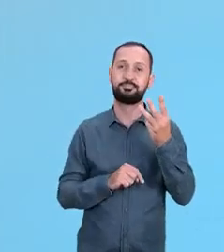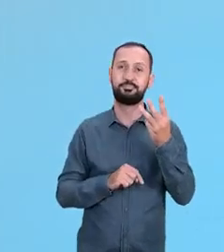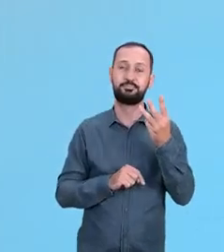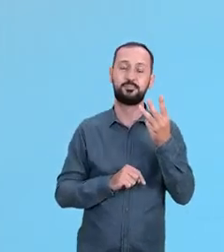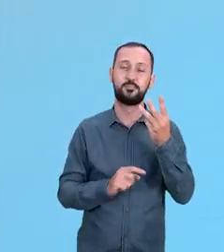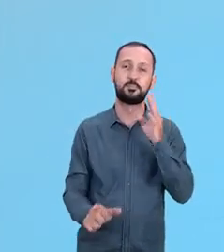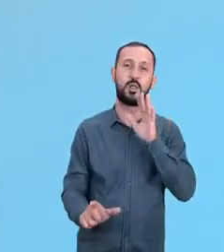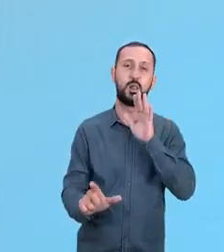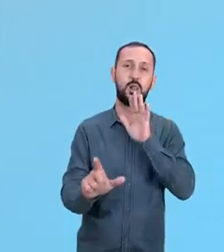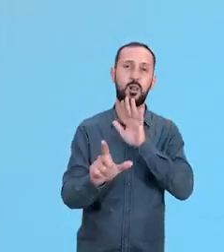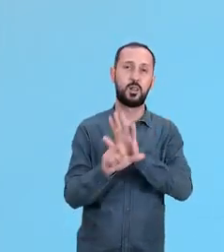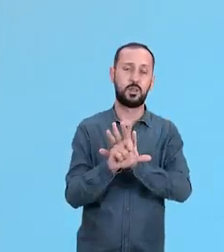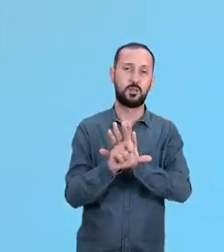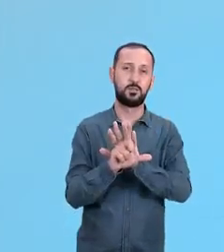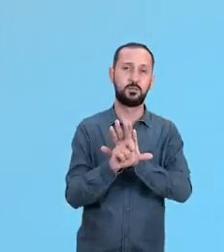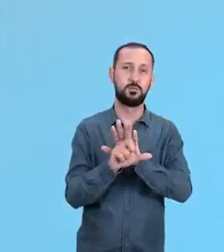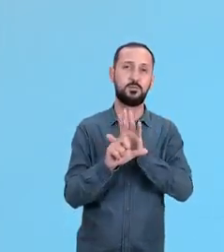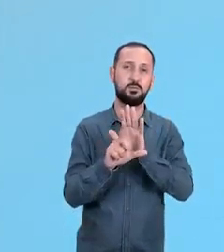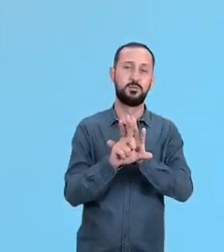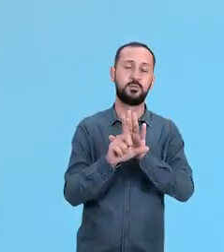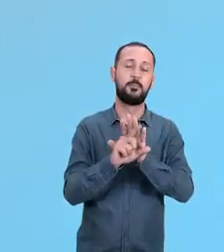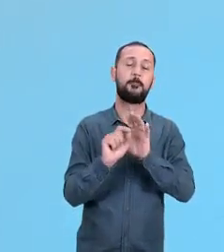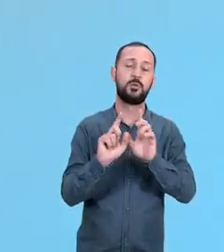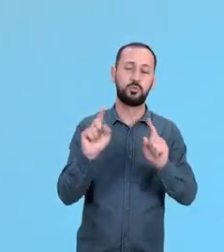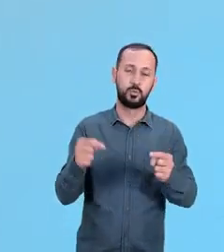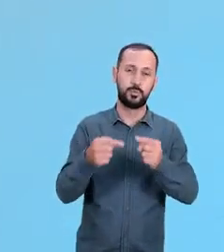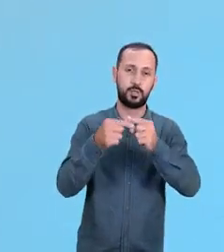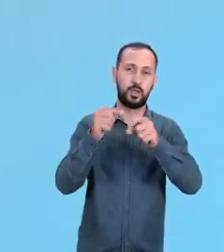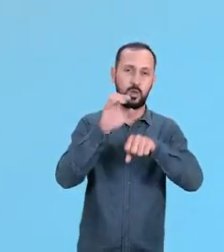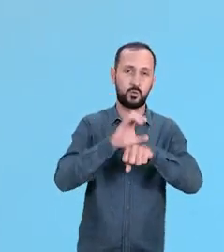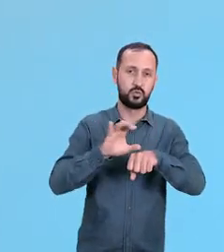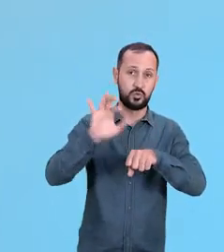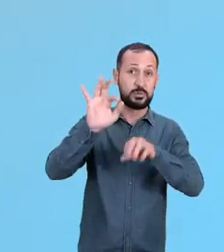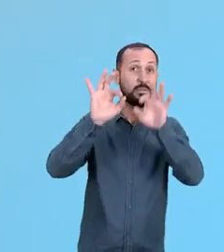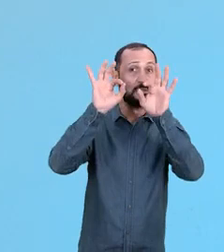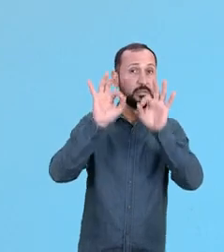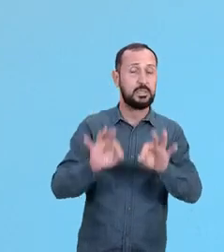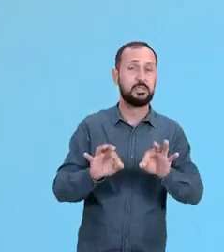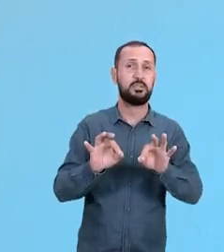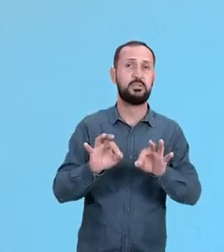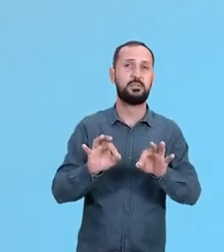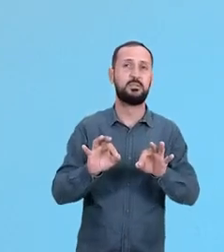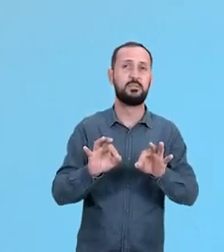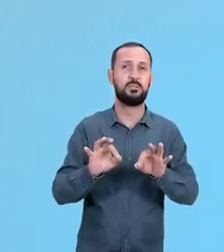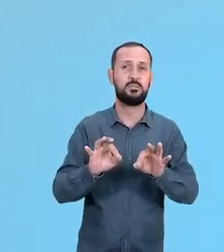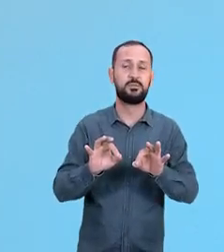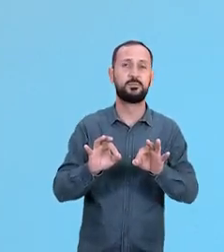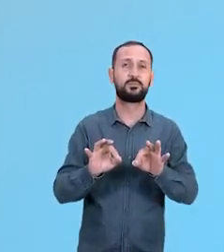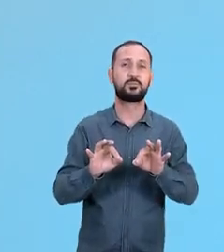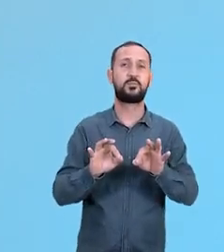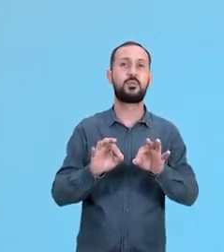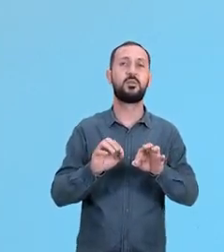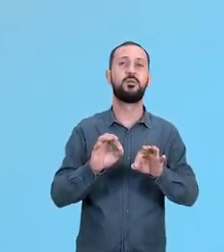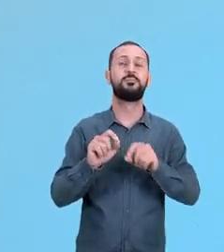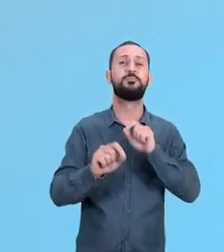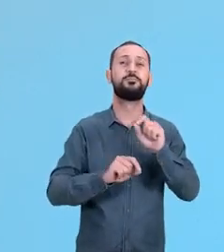lei que possa ser constitucionalmente correta e que possa